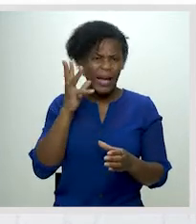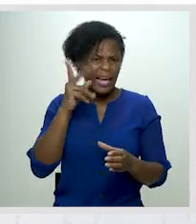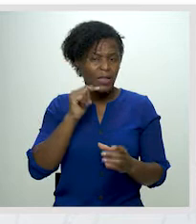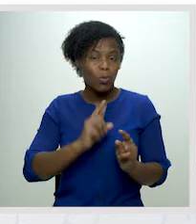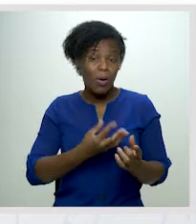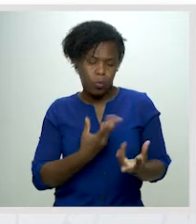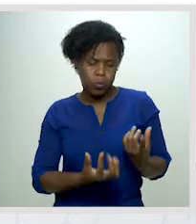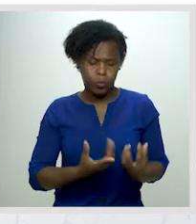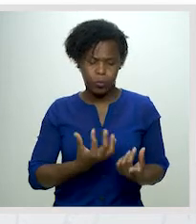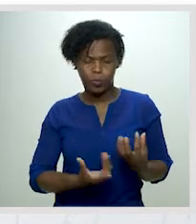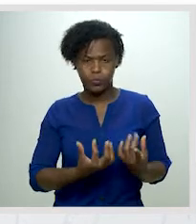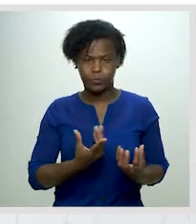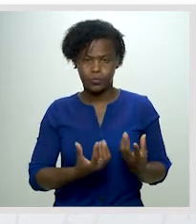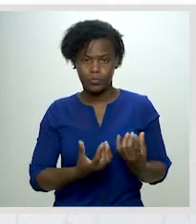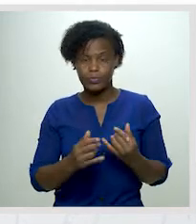Ebulição quer dizer a ferver.